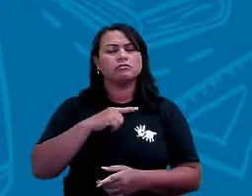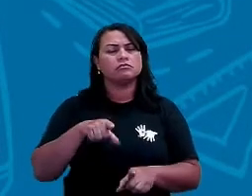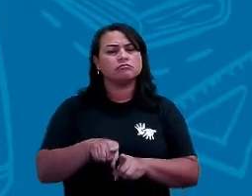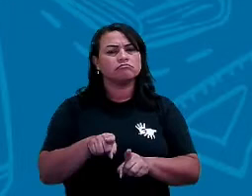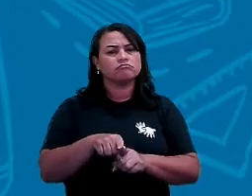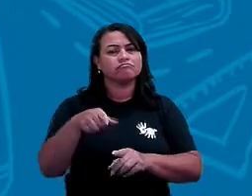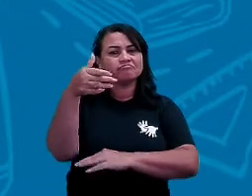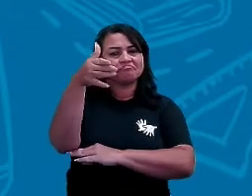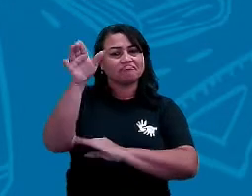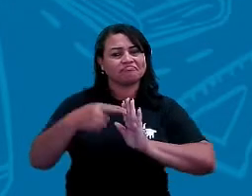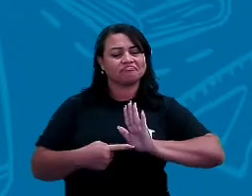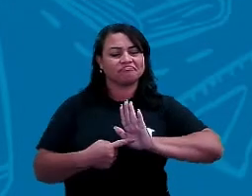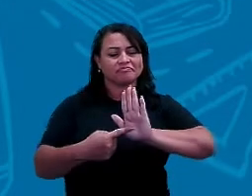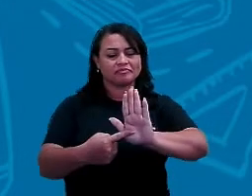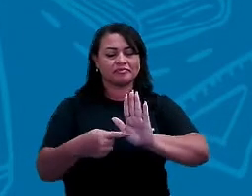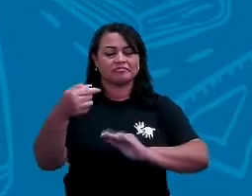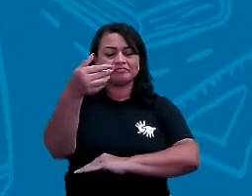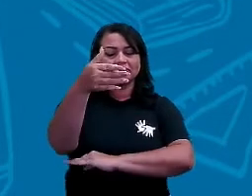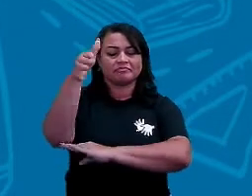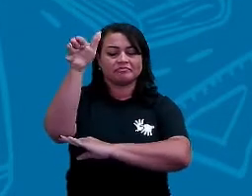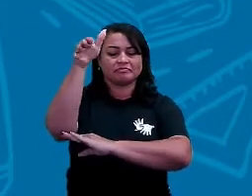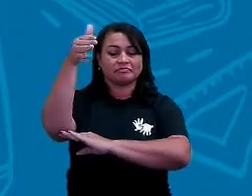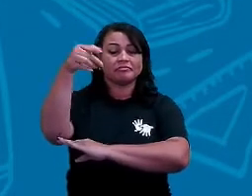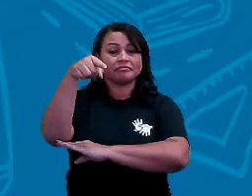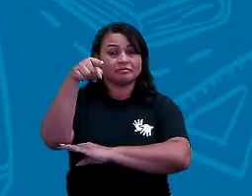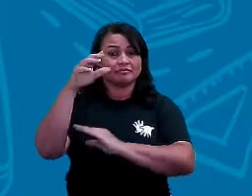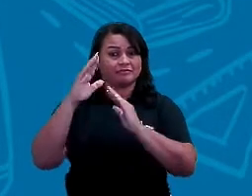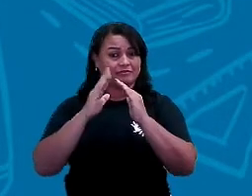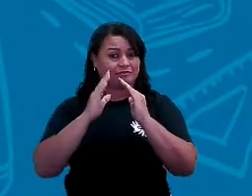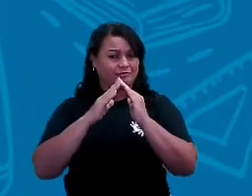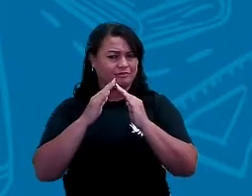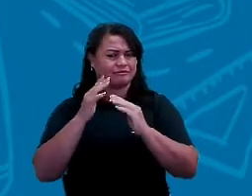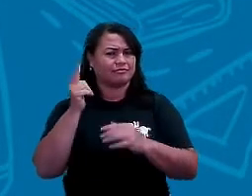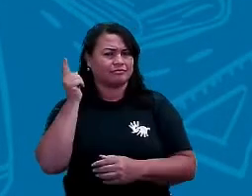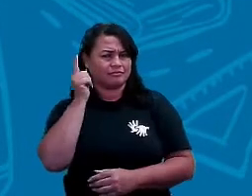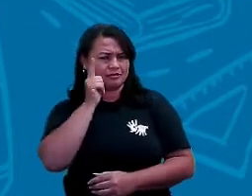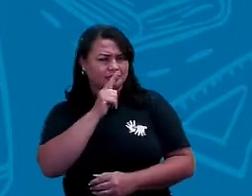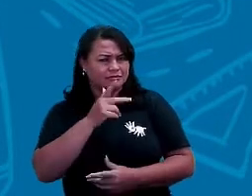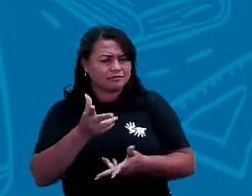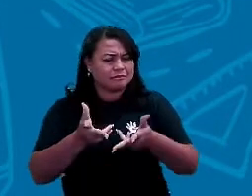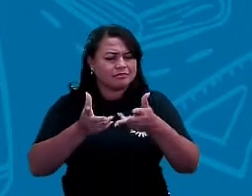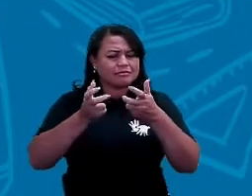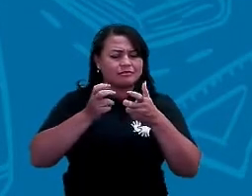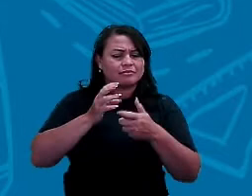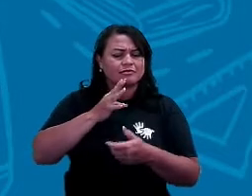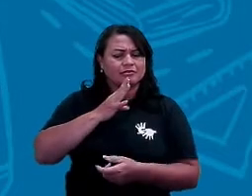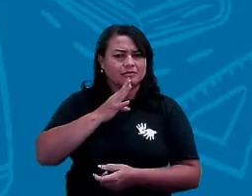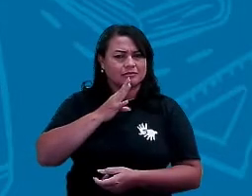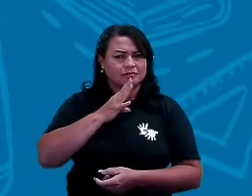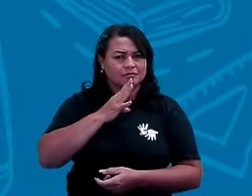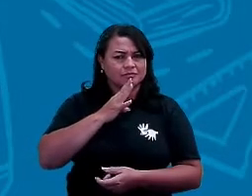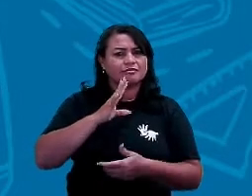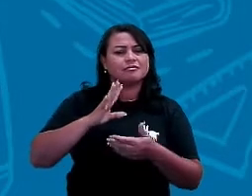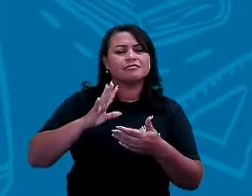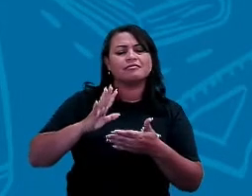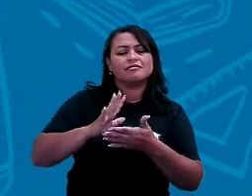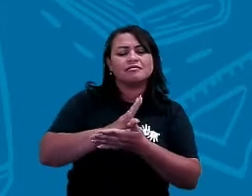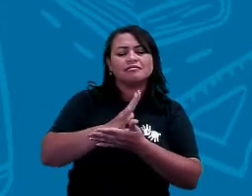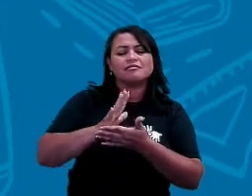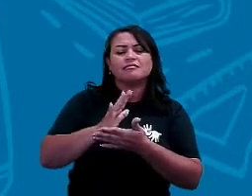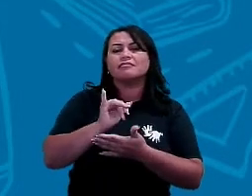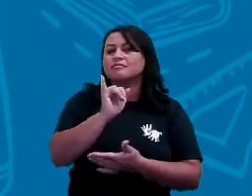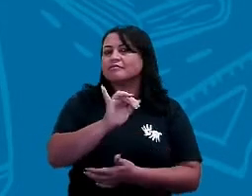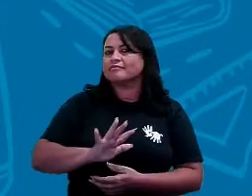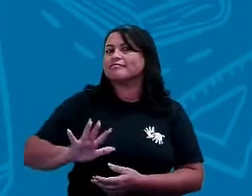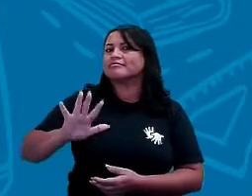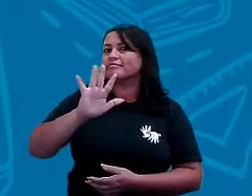a nossa bandeira. Porque você aí de casa consegue reconhecer e identificar alguma figura